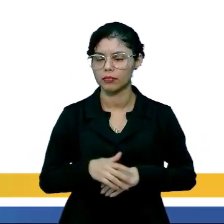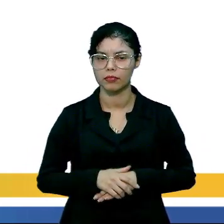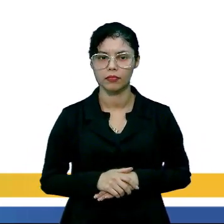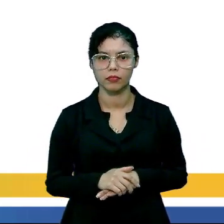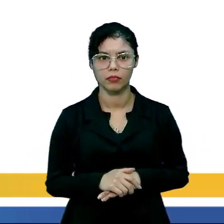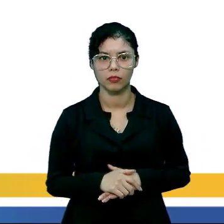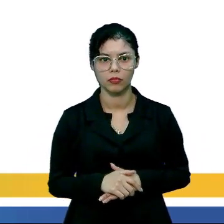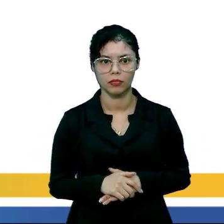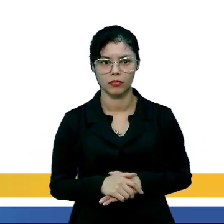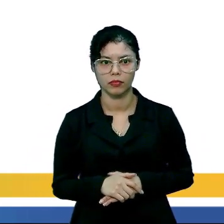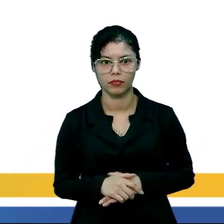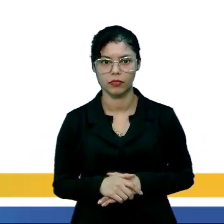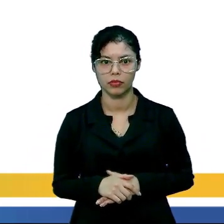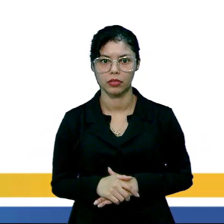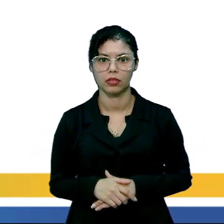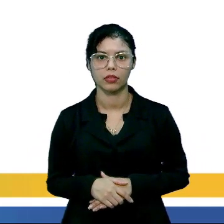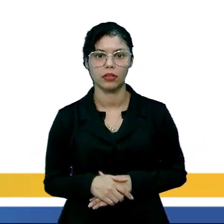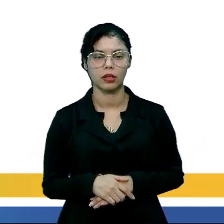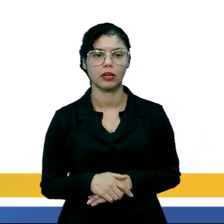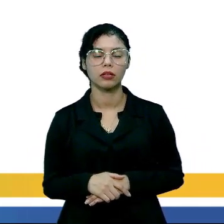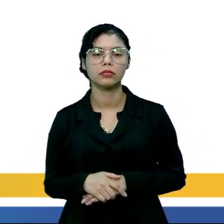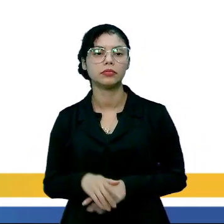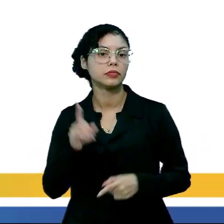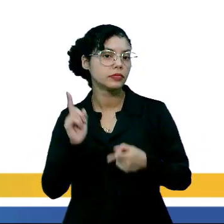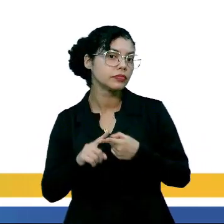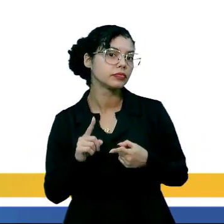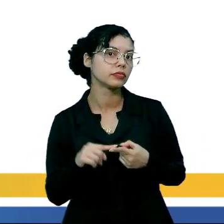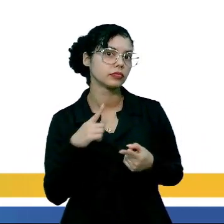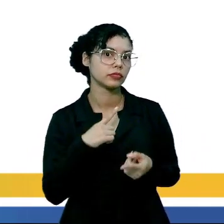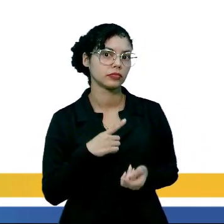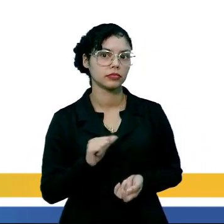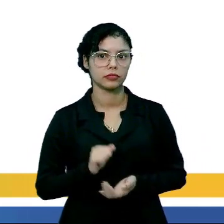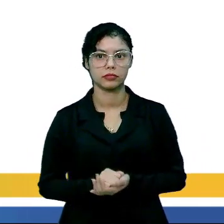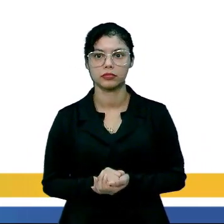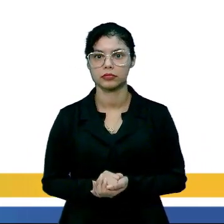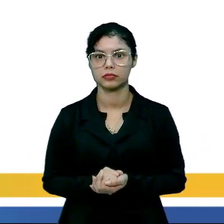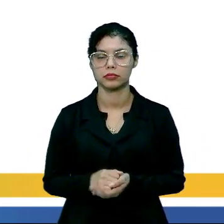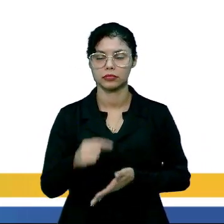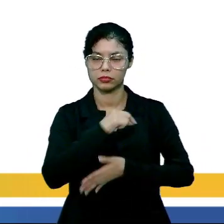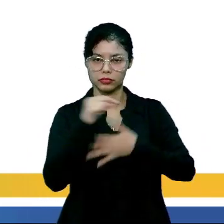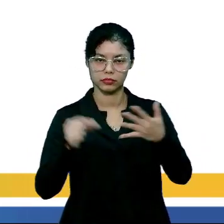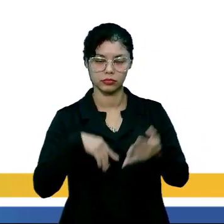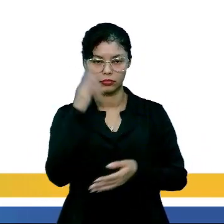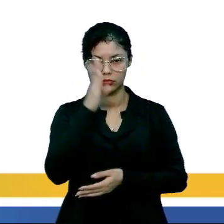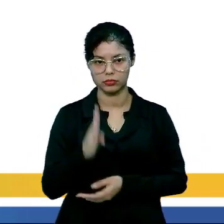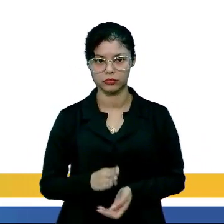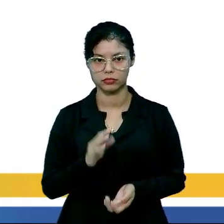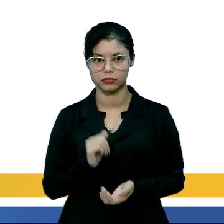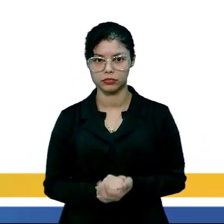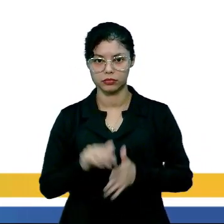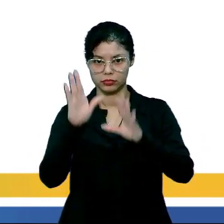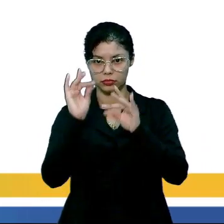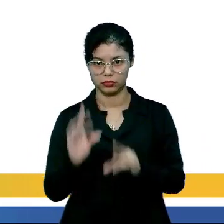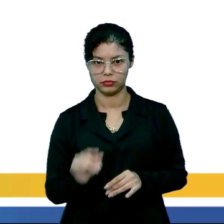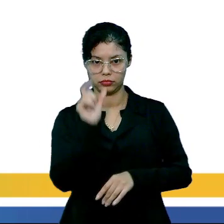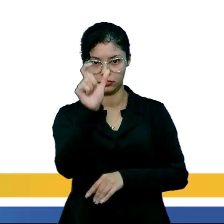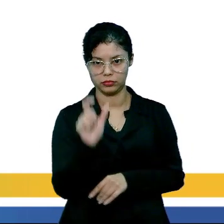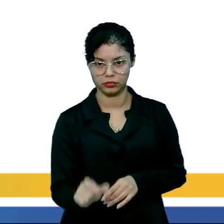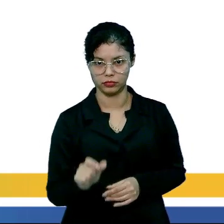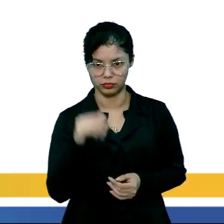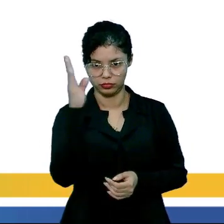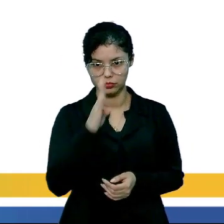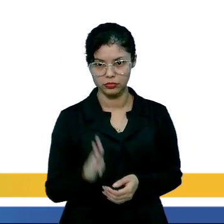brasileiro. Pois, então, por que eu tenho a prevalência do elemento brasileiro? Destaca o nome